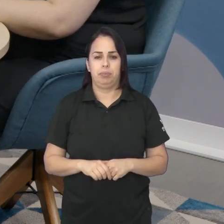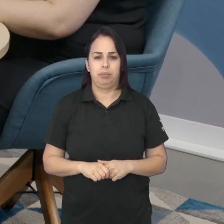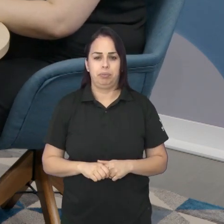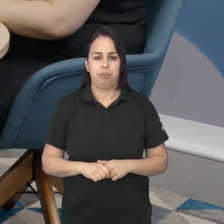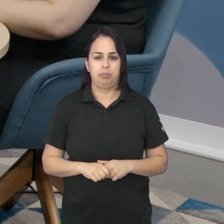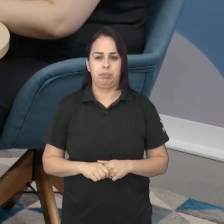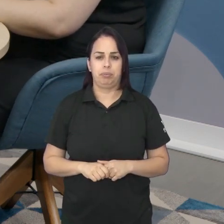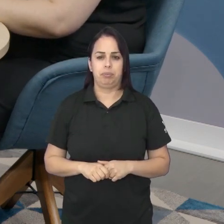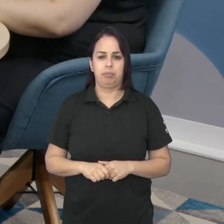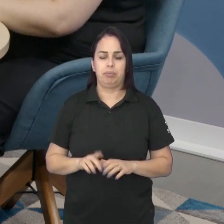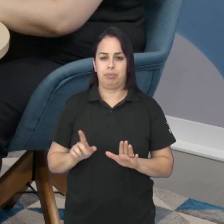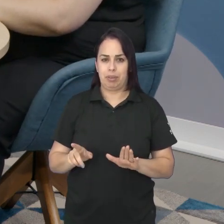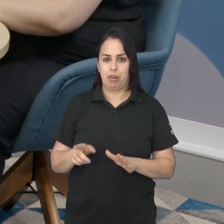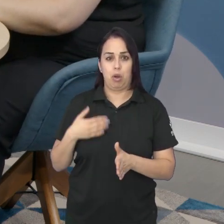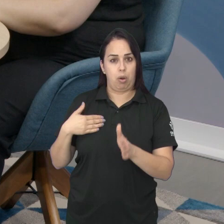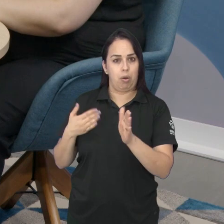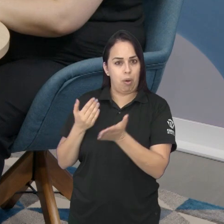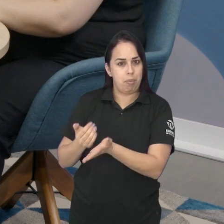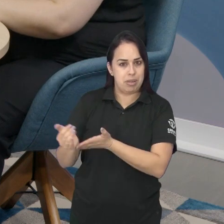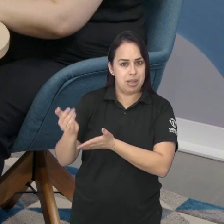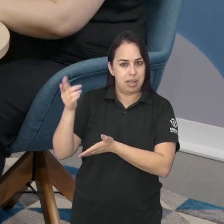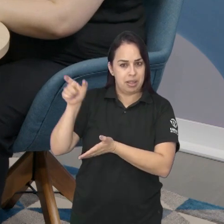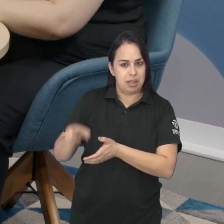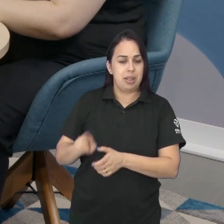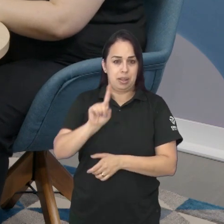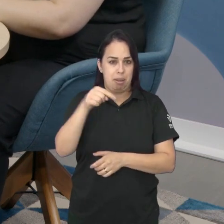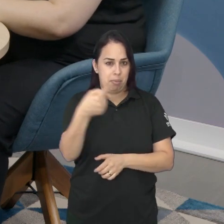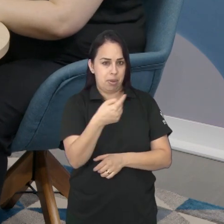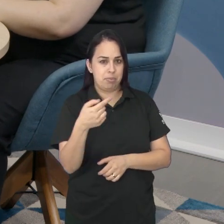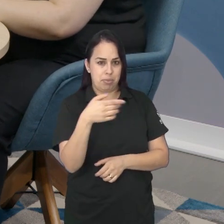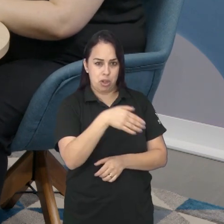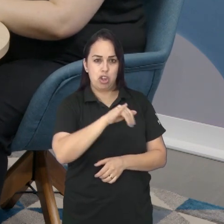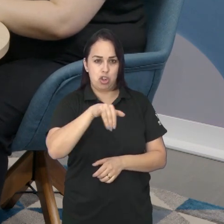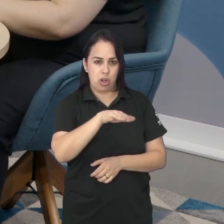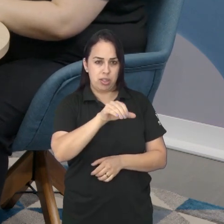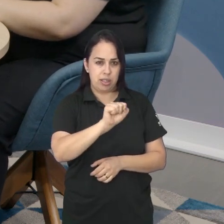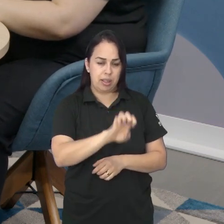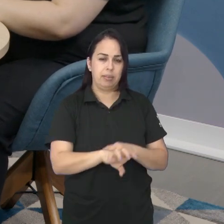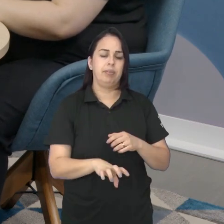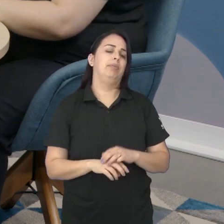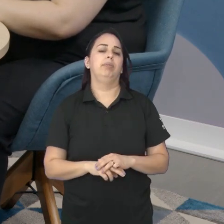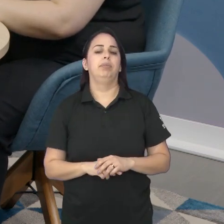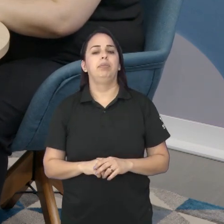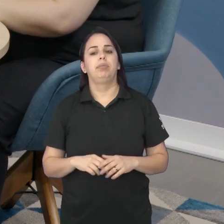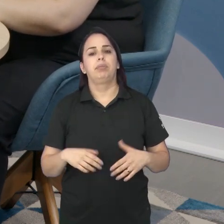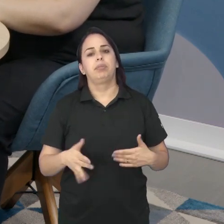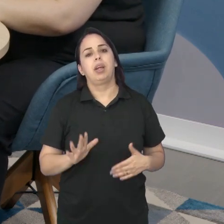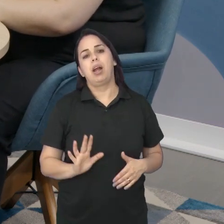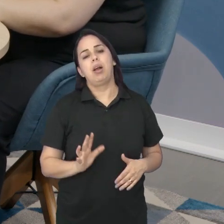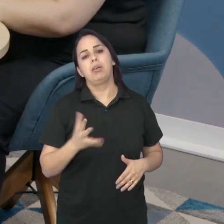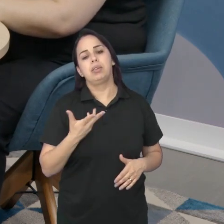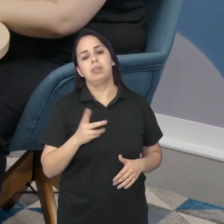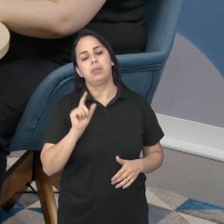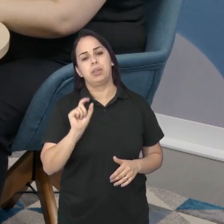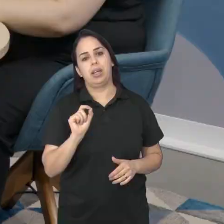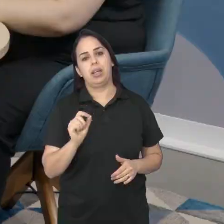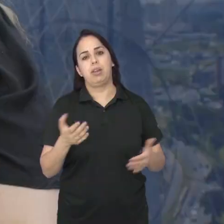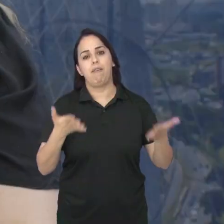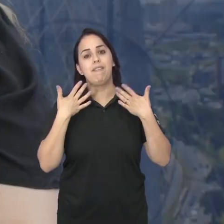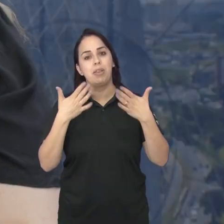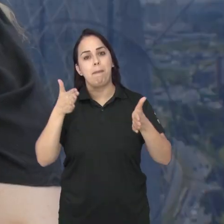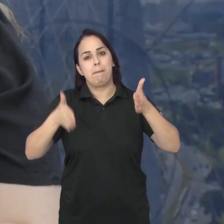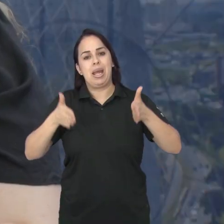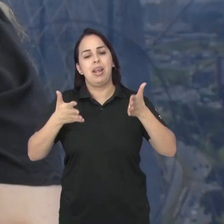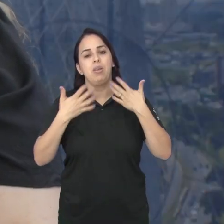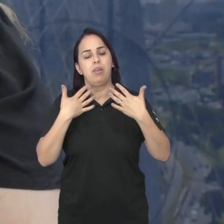aí essa previsão de vocês? Vou começar com ela, a meteorologista, depois a gente vai para você, José Benedito. O que acontece? Para o